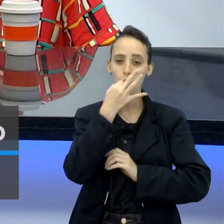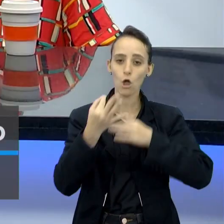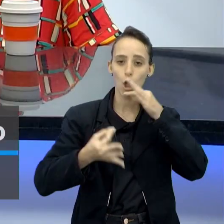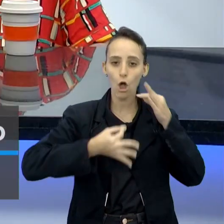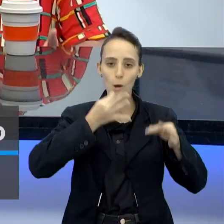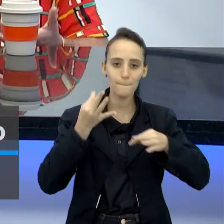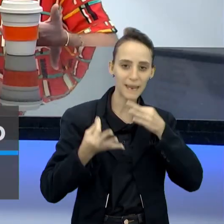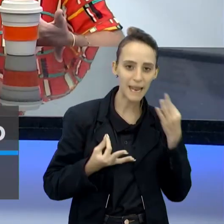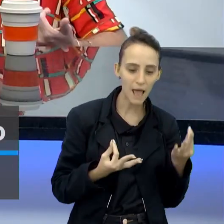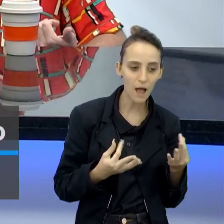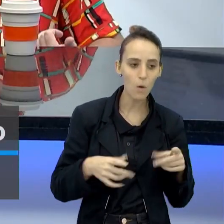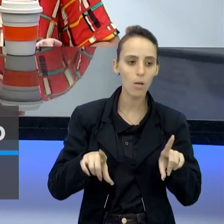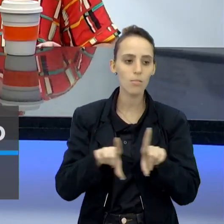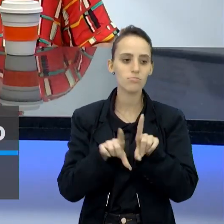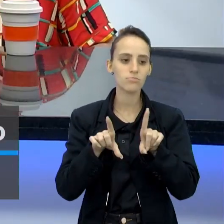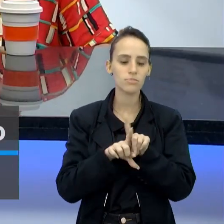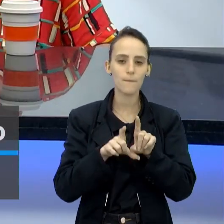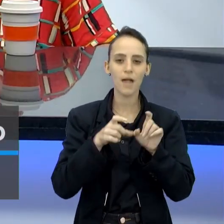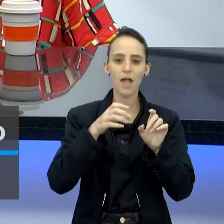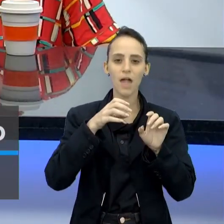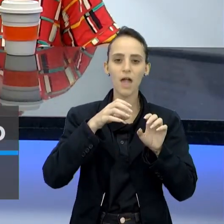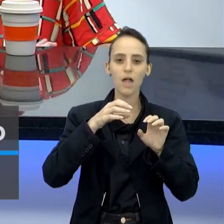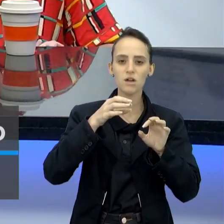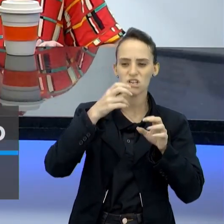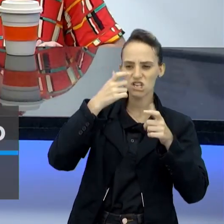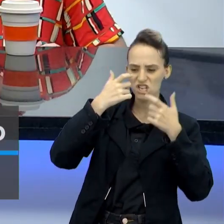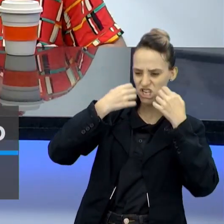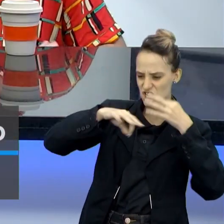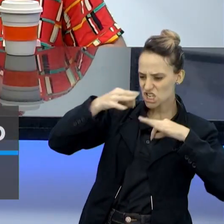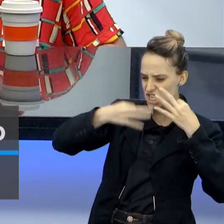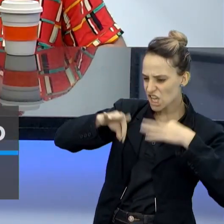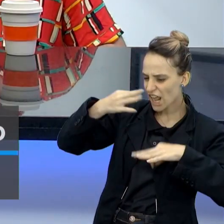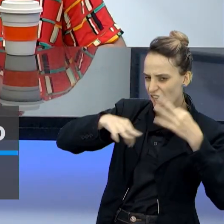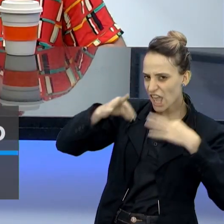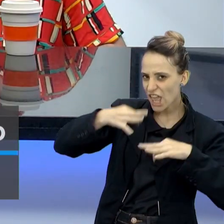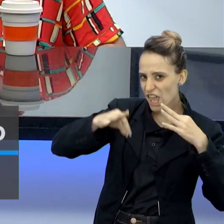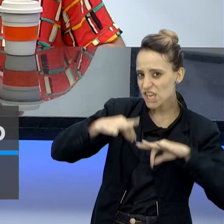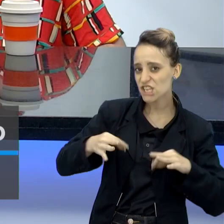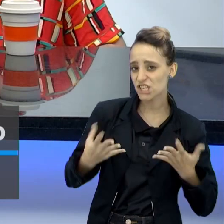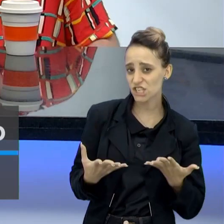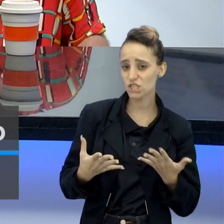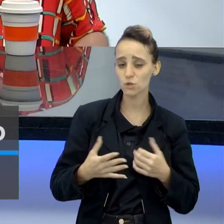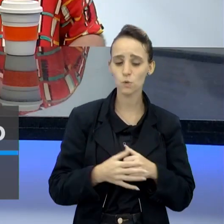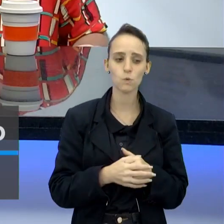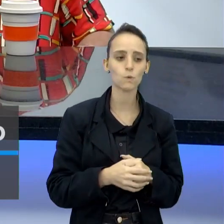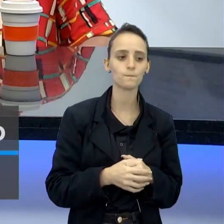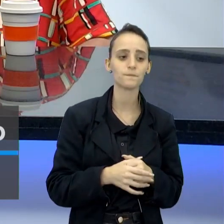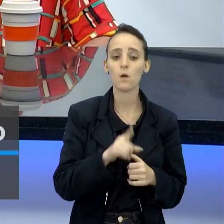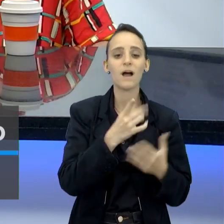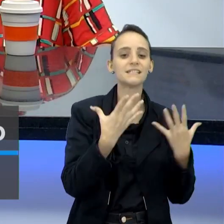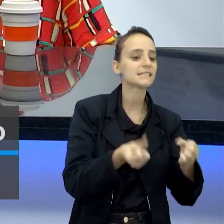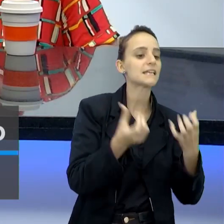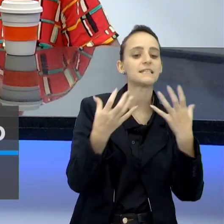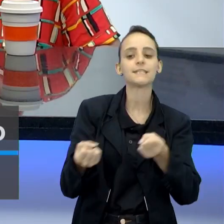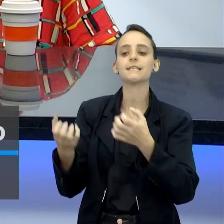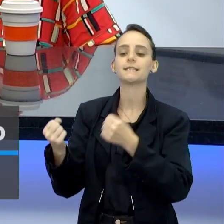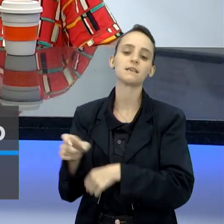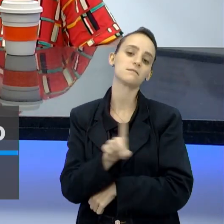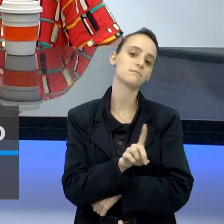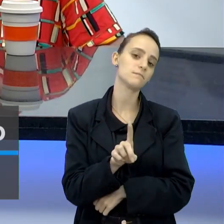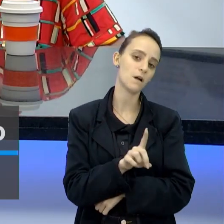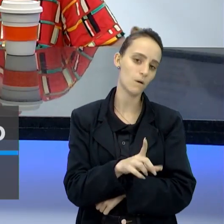né? Realmente uma autoanálise com relação ao que eu quero dentro, ou do meu papel dentro da